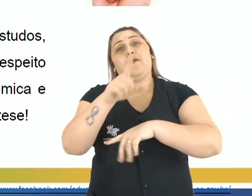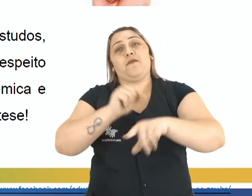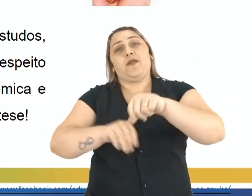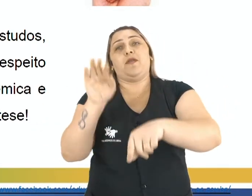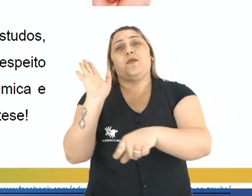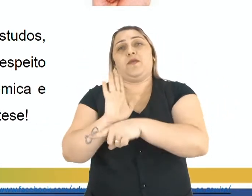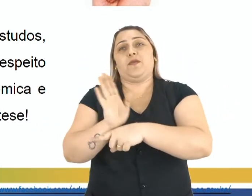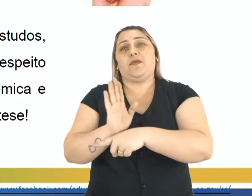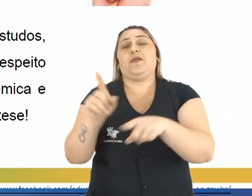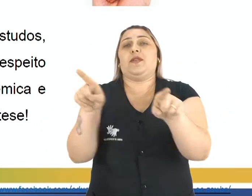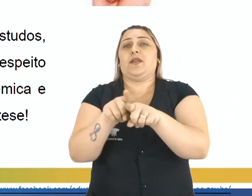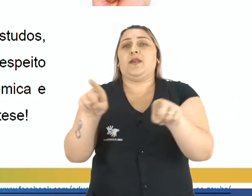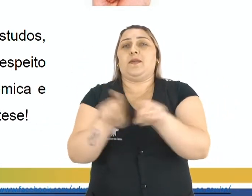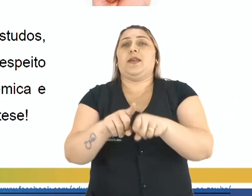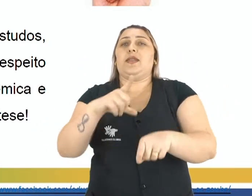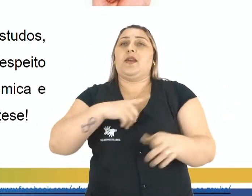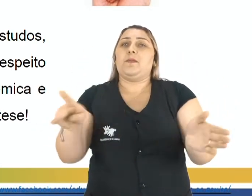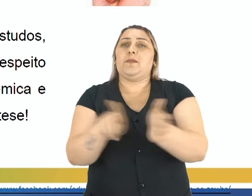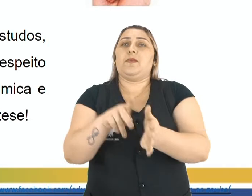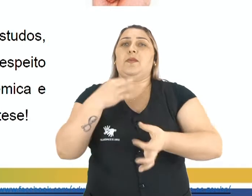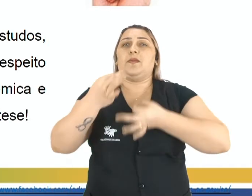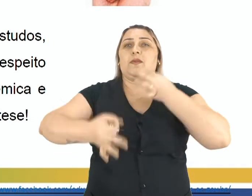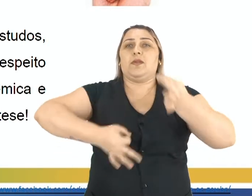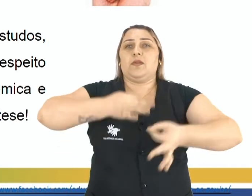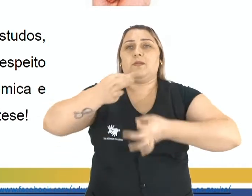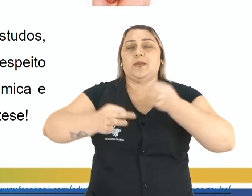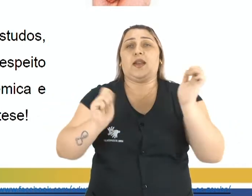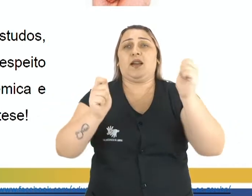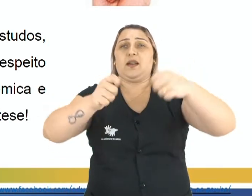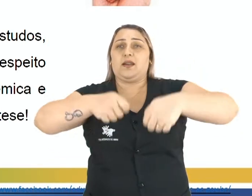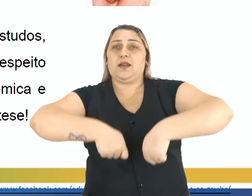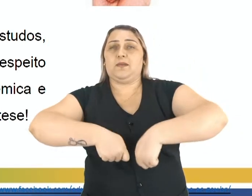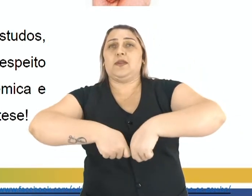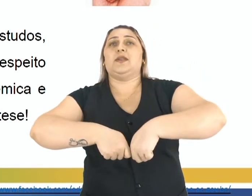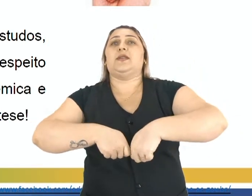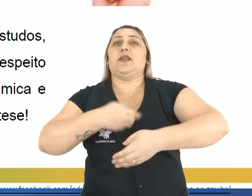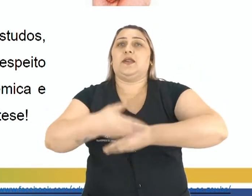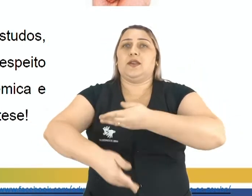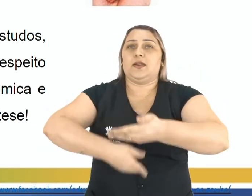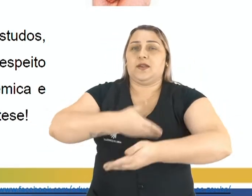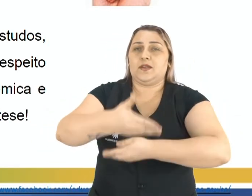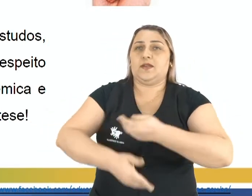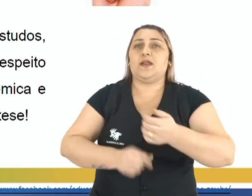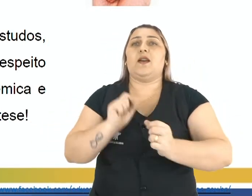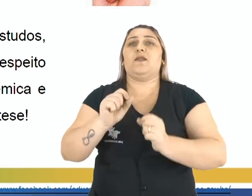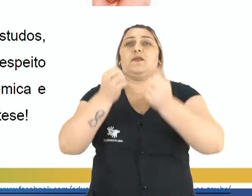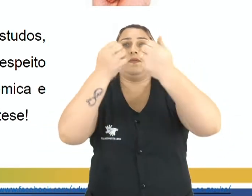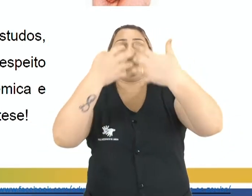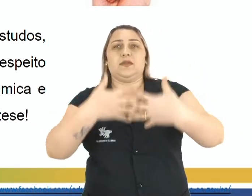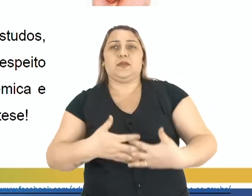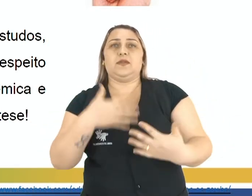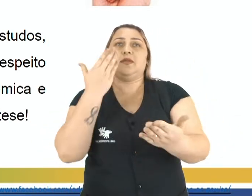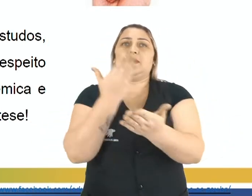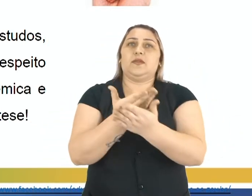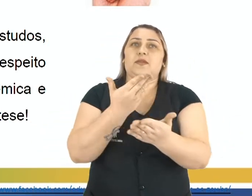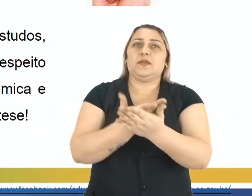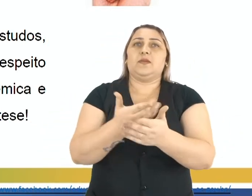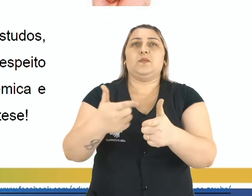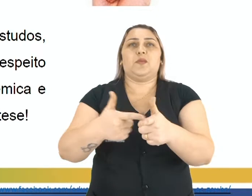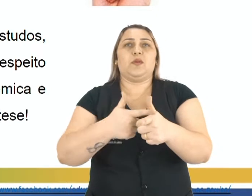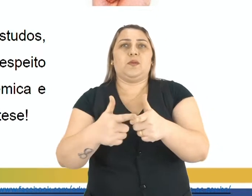também terão os seus argumentos. Argumentar é a capacidade de relacionar os fatos, estudos,